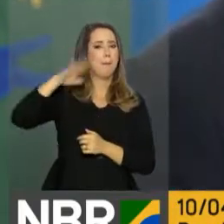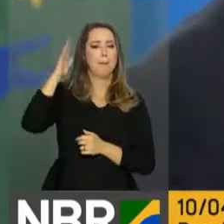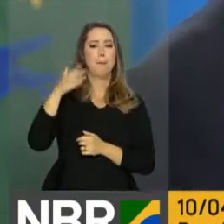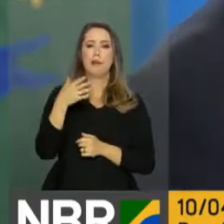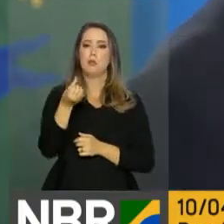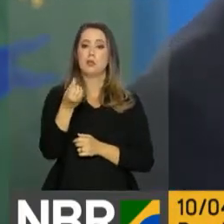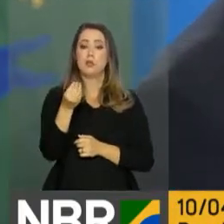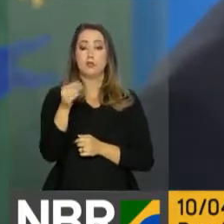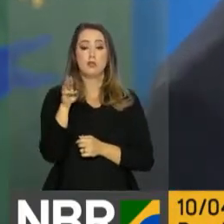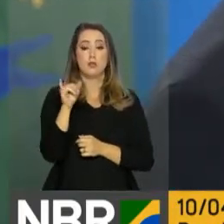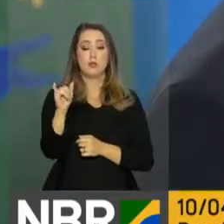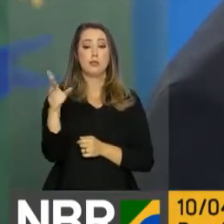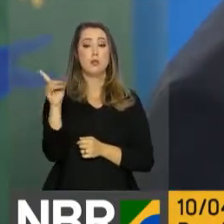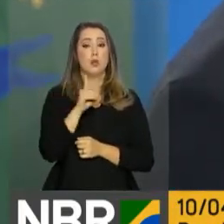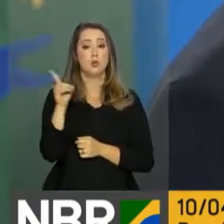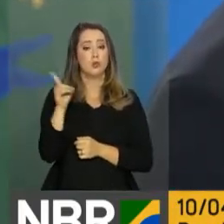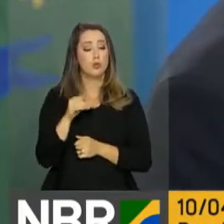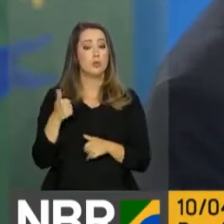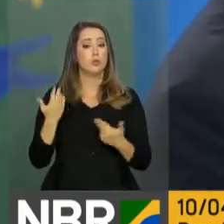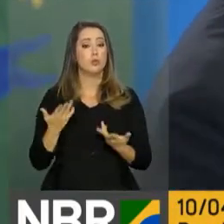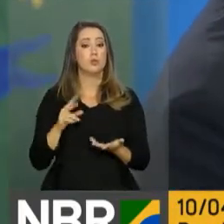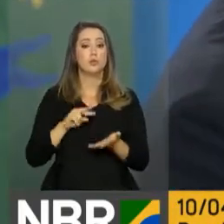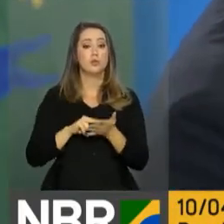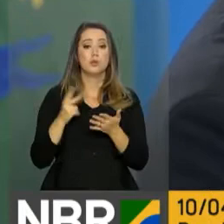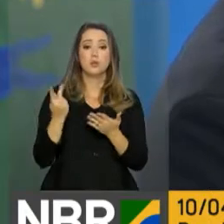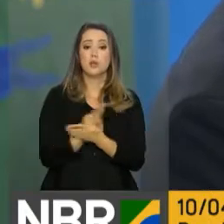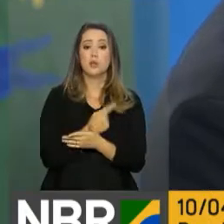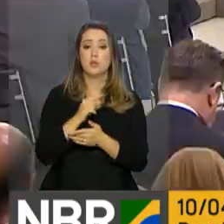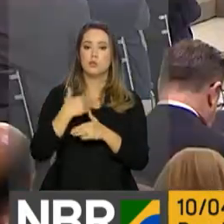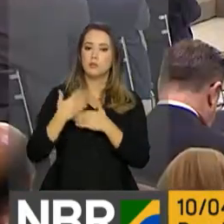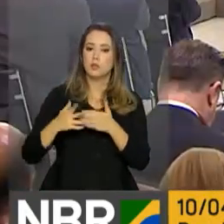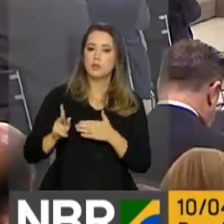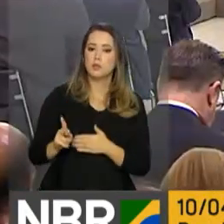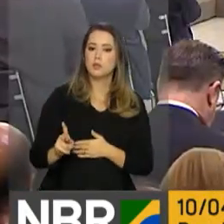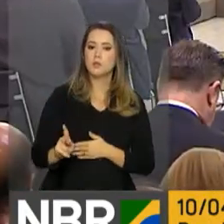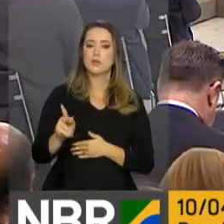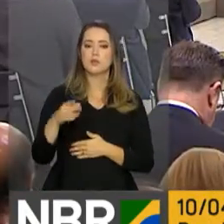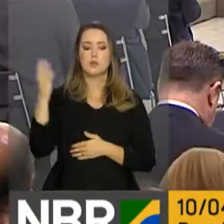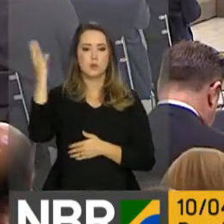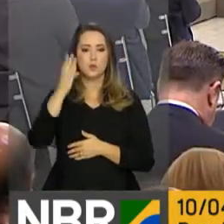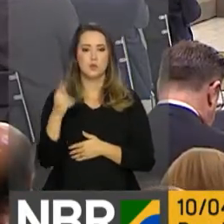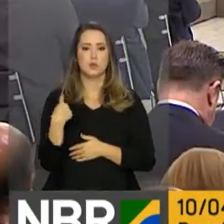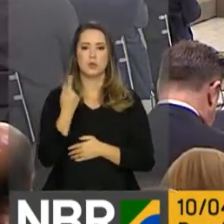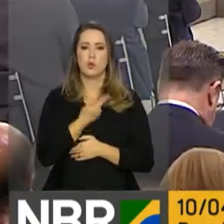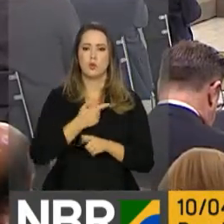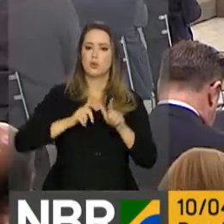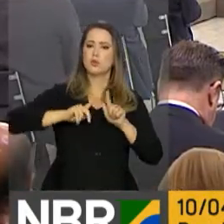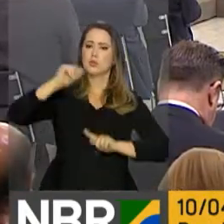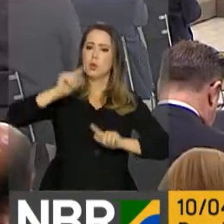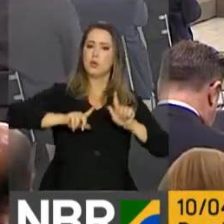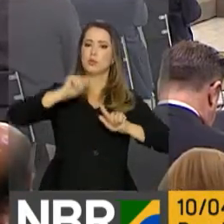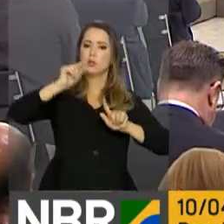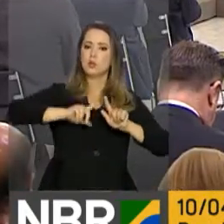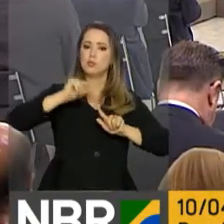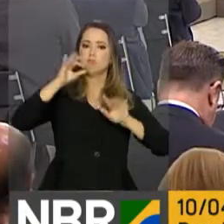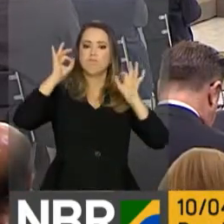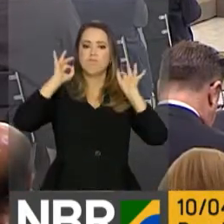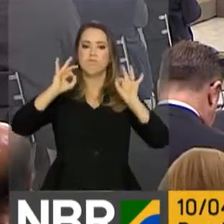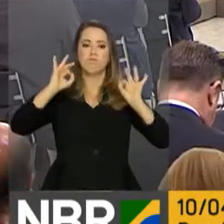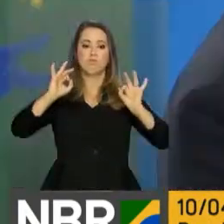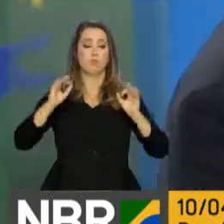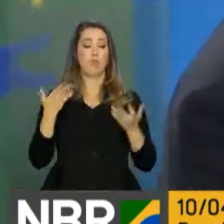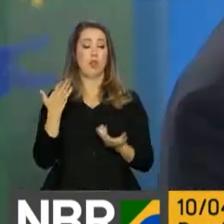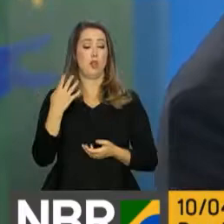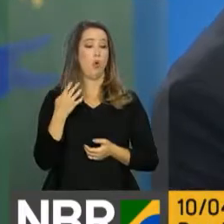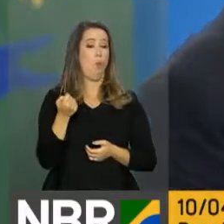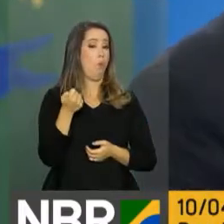de 60 bilhões de dólares, o que tem acontecido com muita frequência no Brasil. Nós temos atingido recordes absolutos